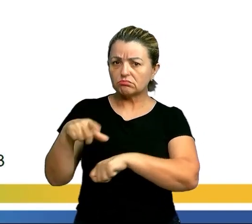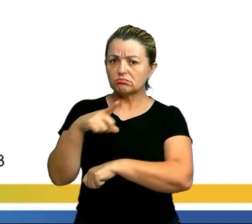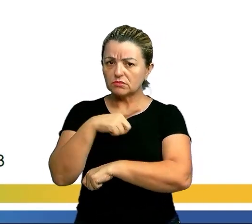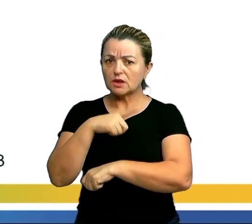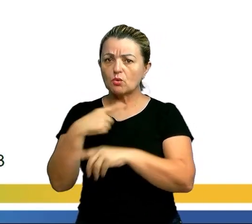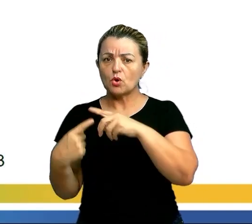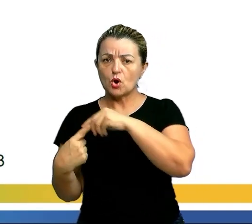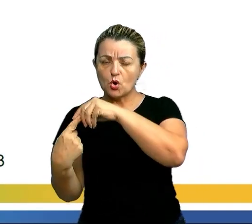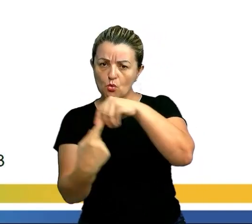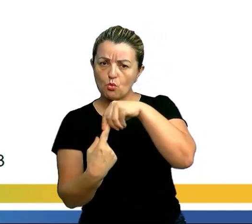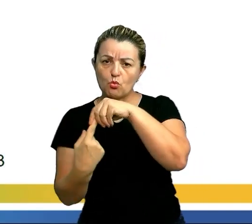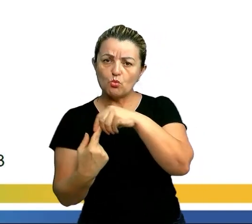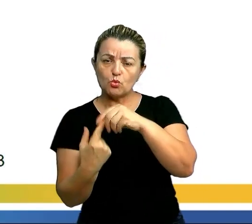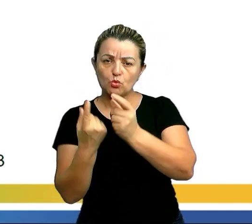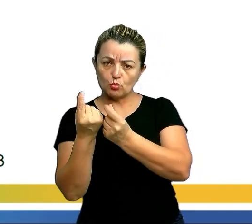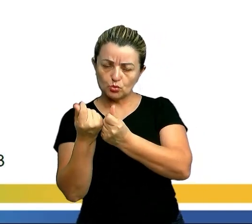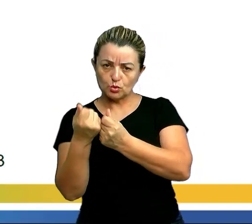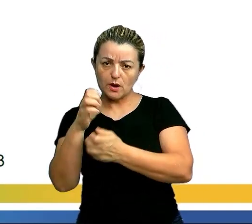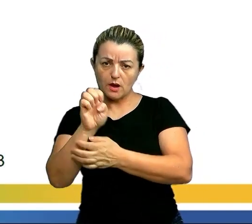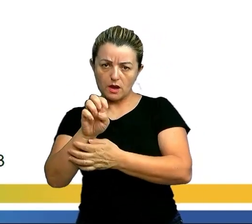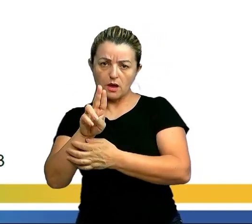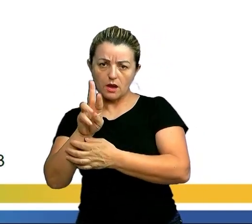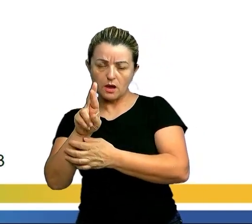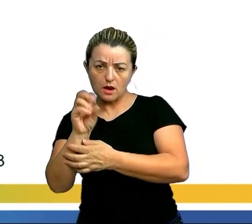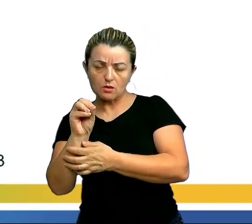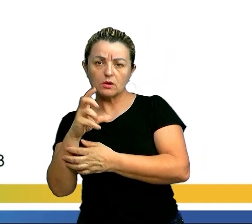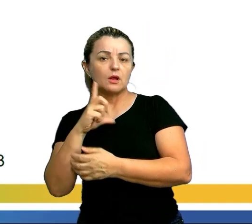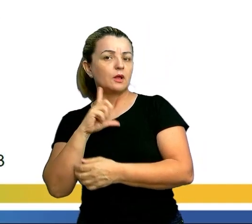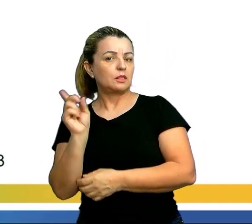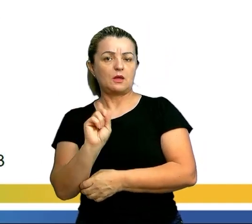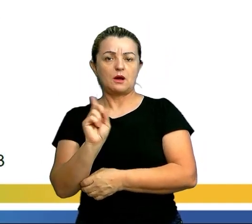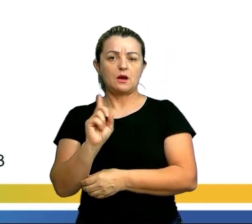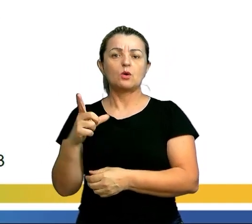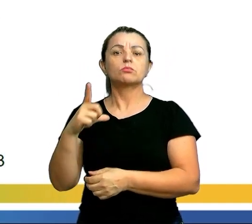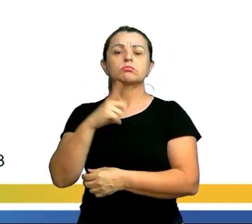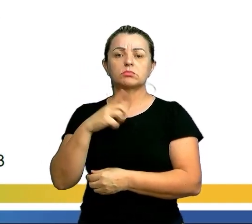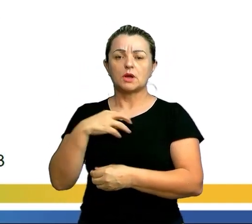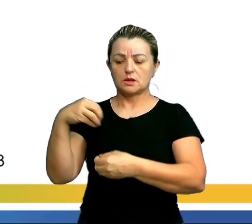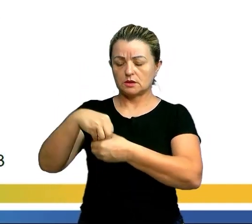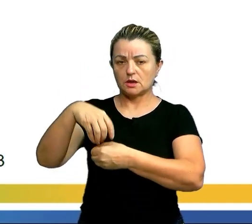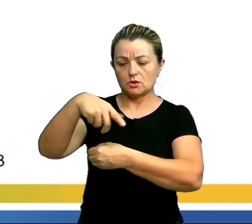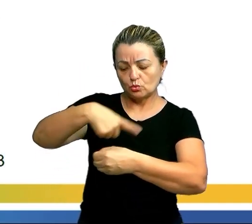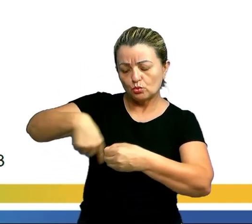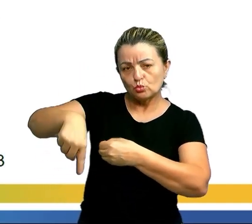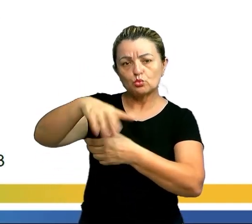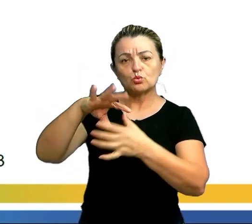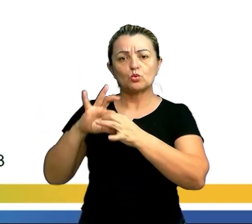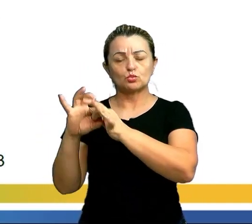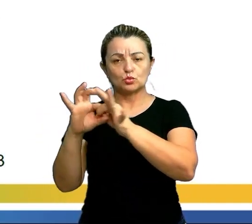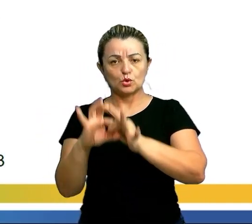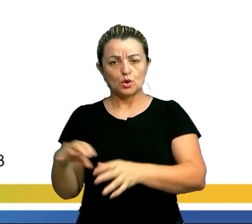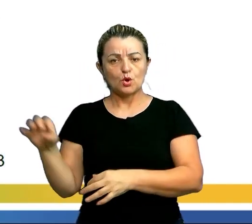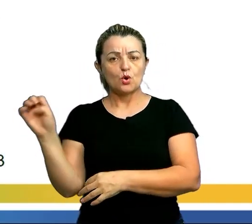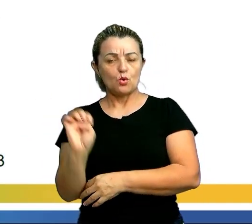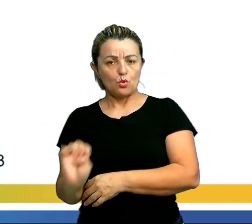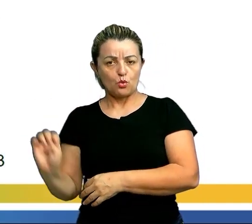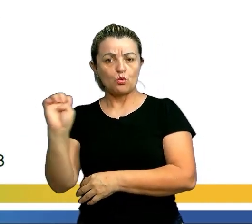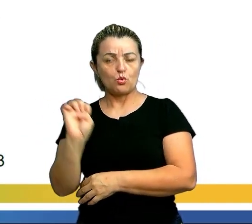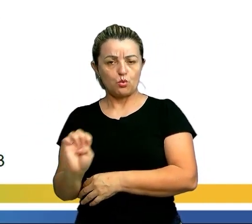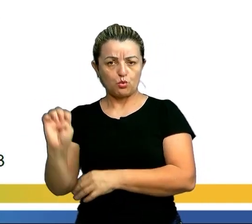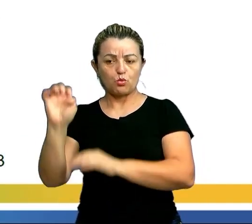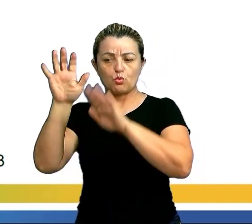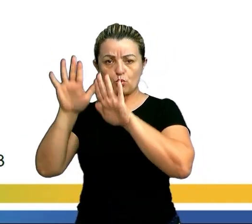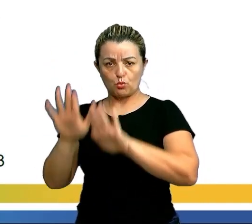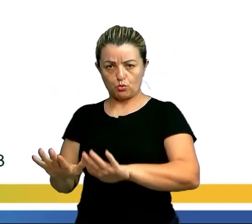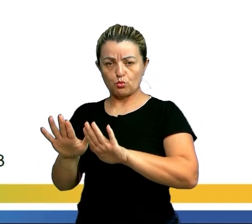moeda chamada euro? Não. Eles possuem dentro a União Europeia, ela foi estabelecida de maneira